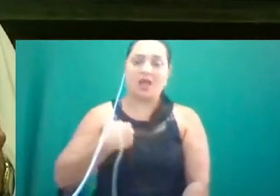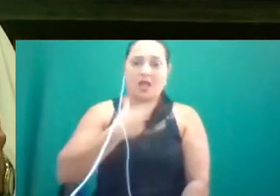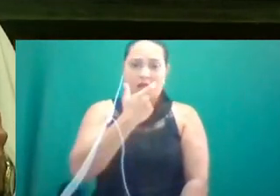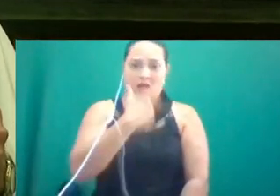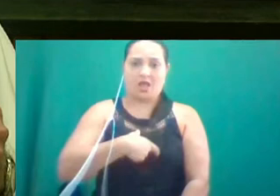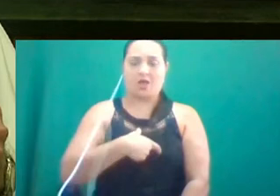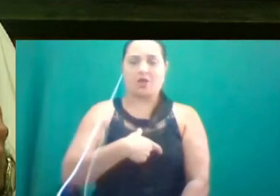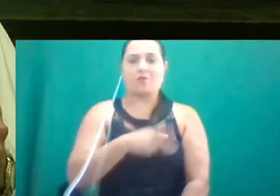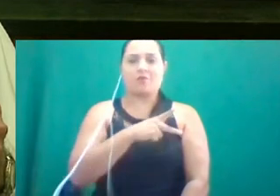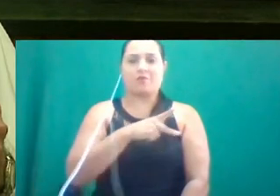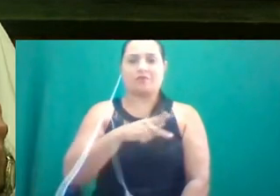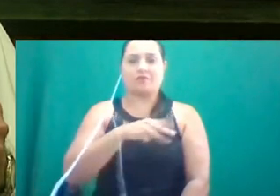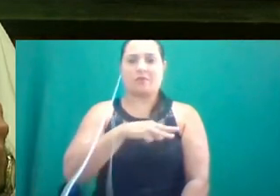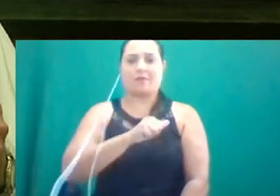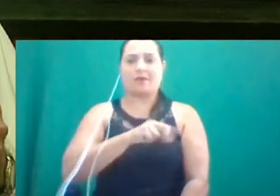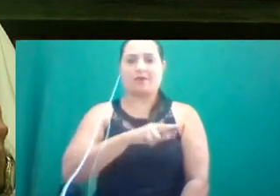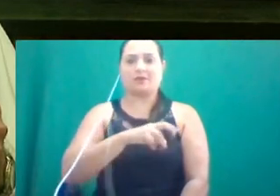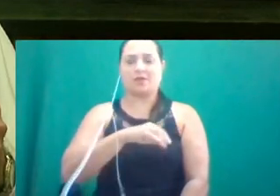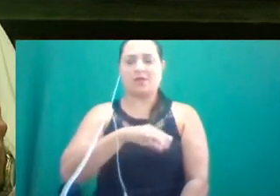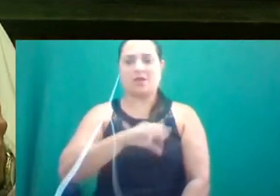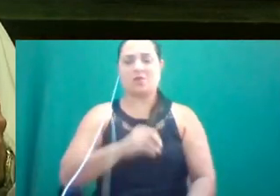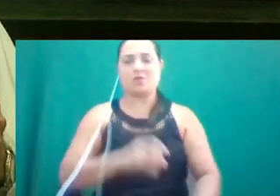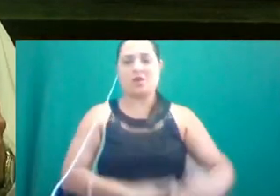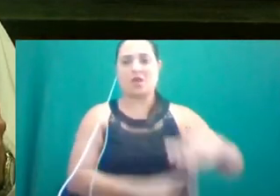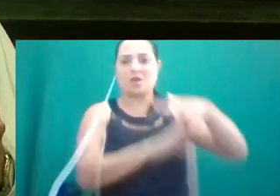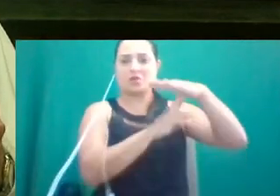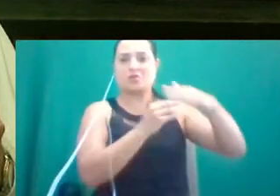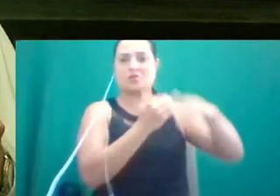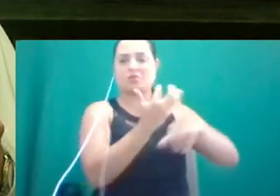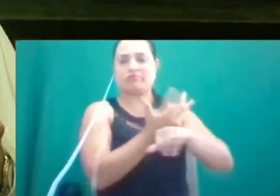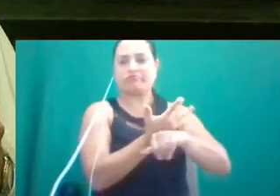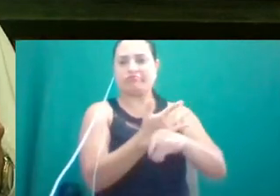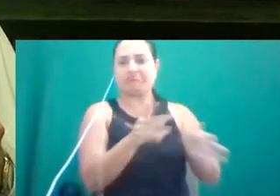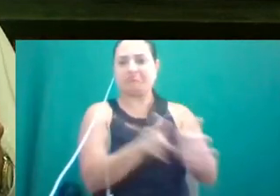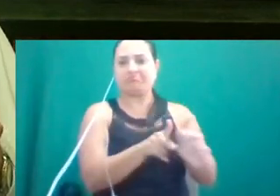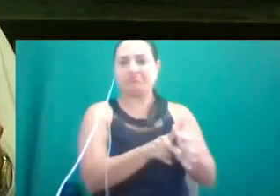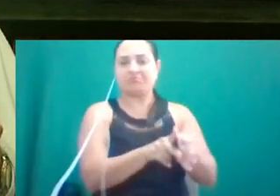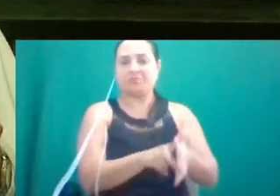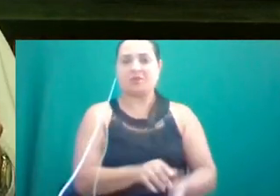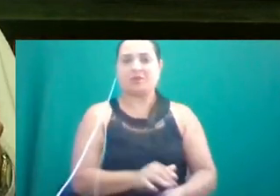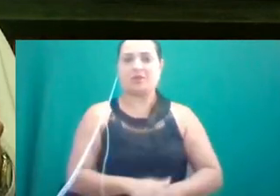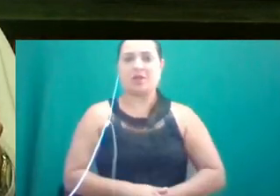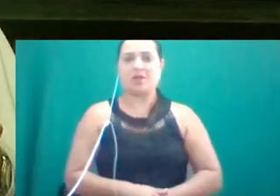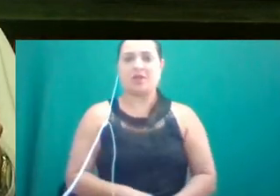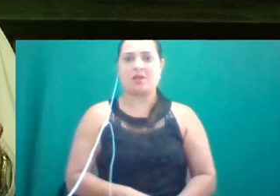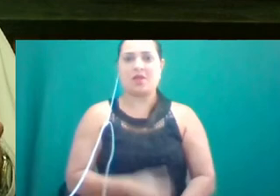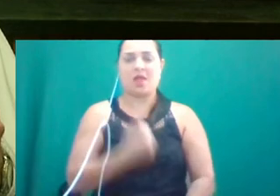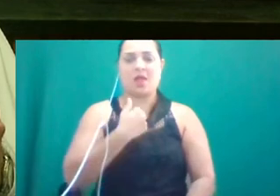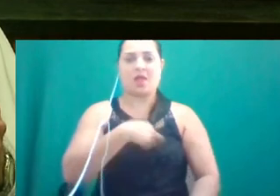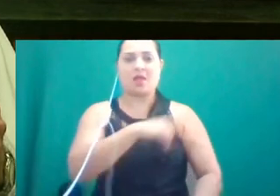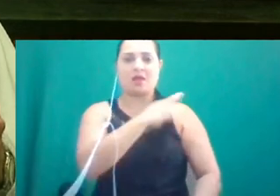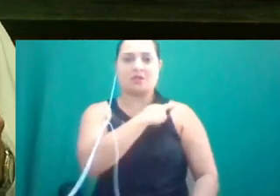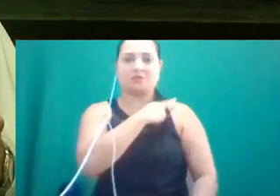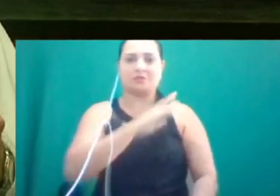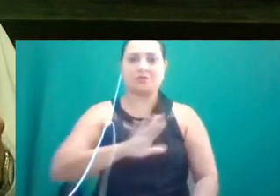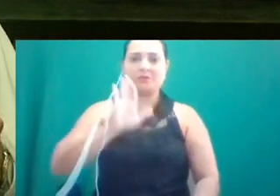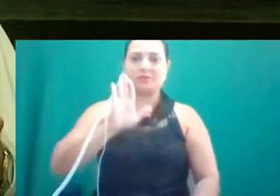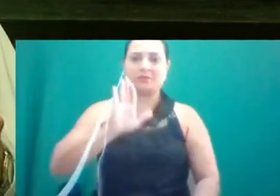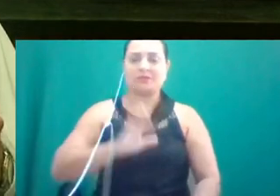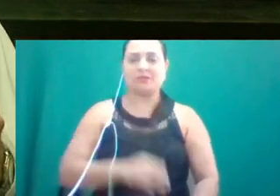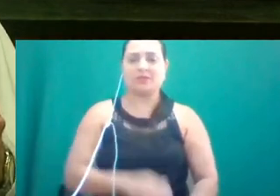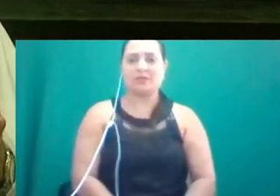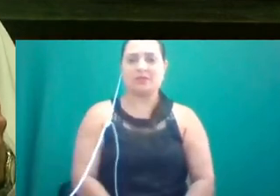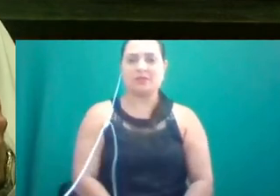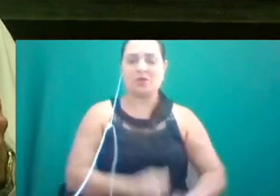e bacharela em ciências biológicas, bacharel e bacharela em ciências do consumo,